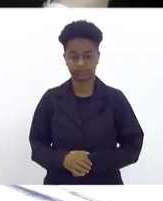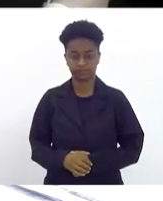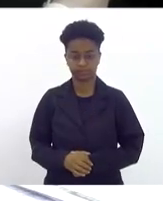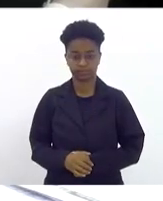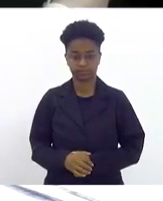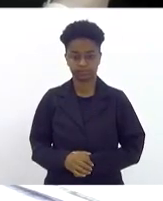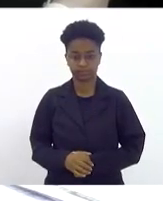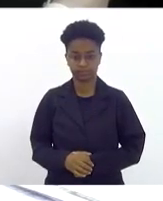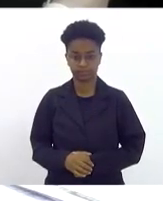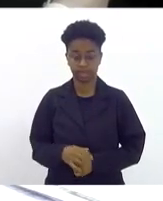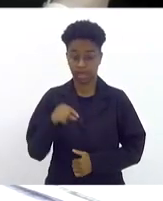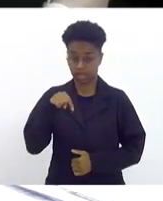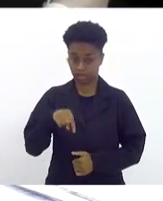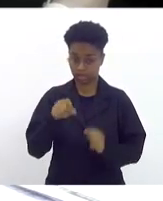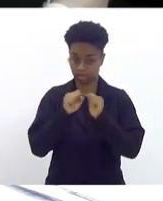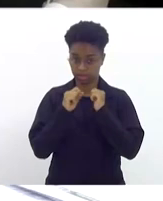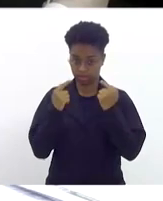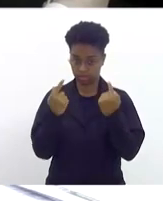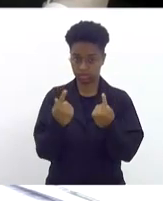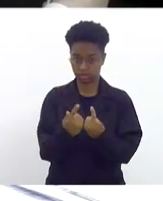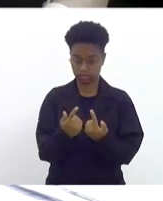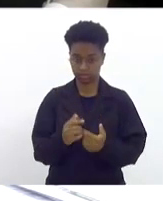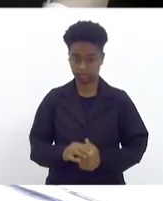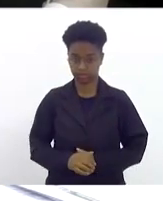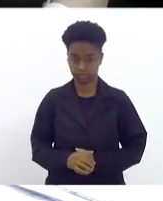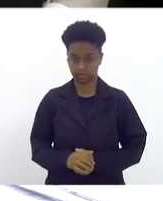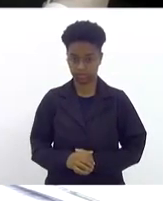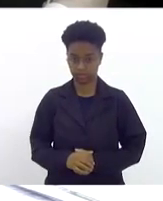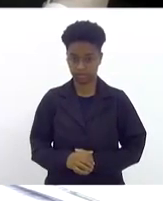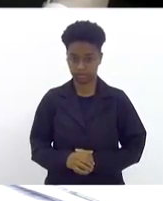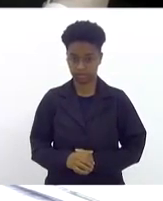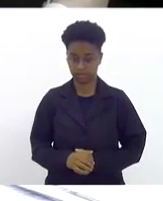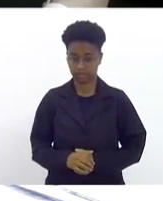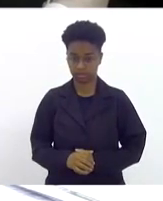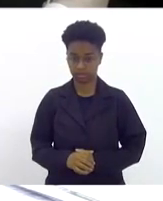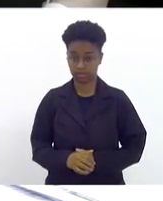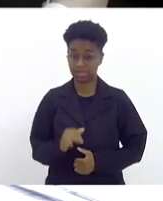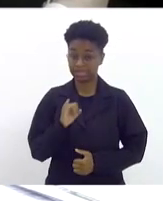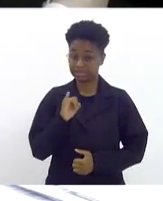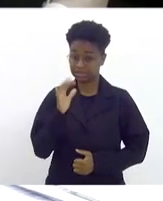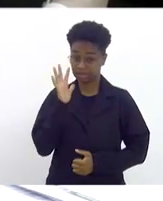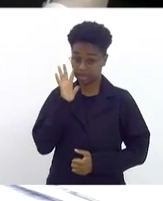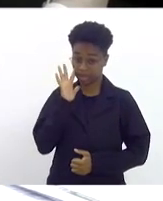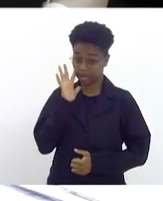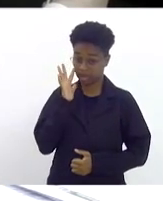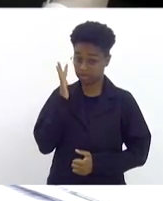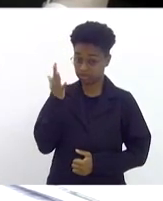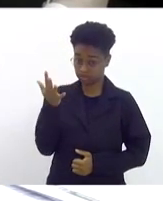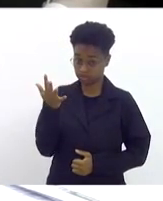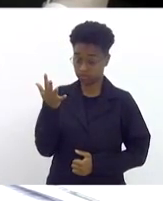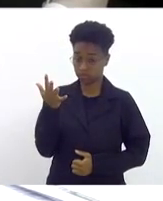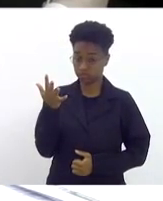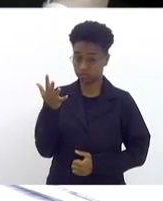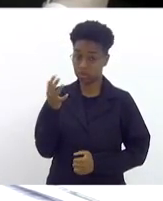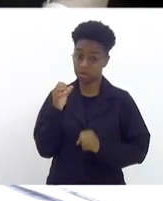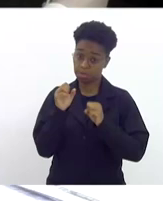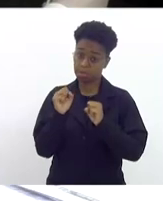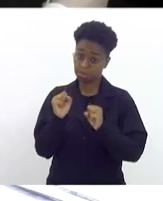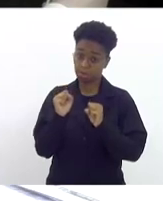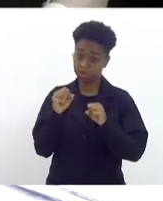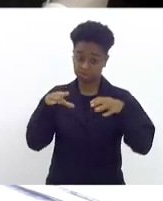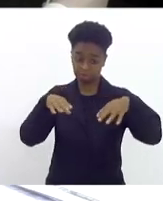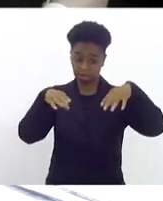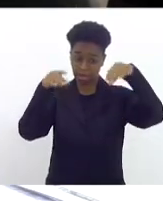a Assembleia Legislativa quando ela assim decide ela ilumina o